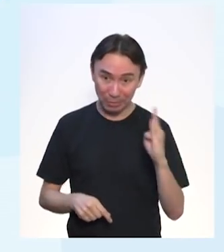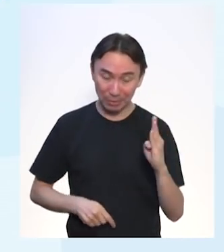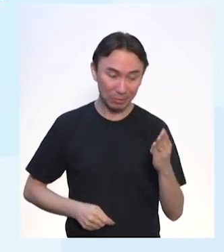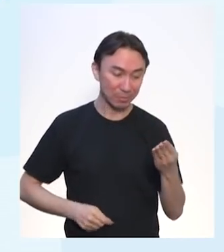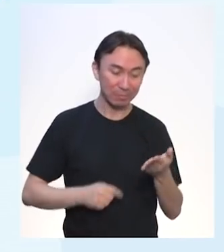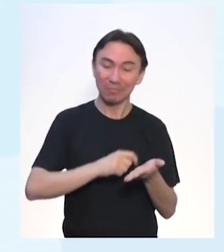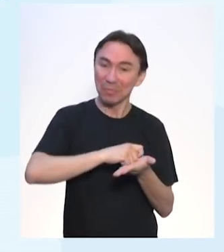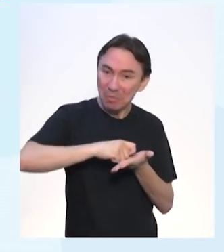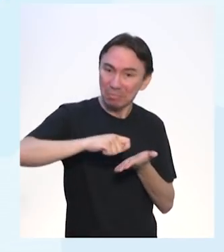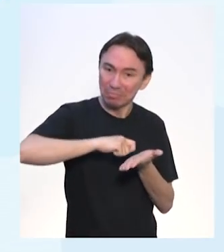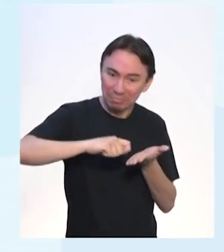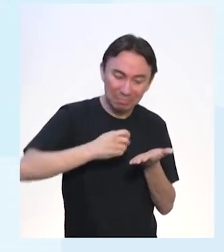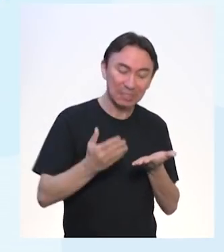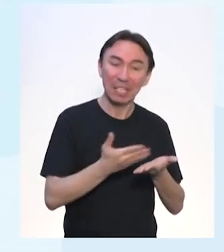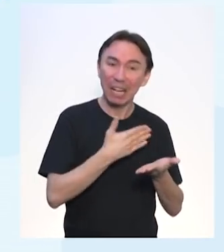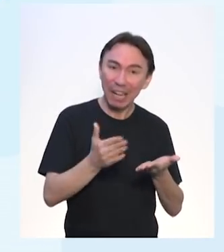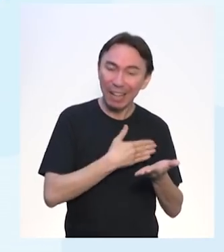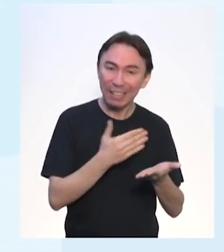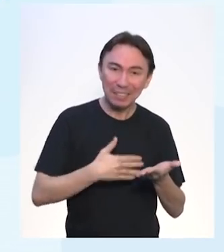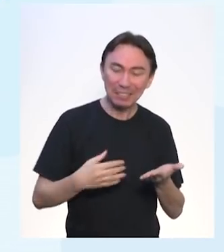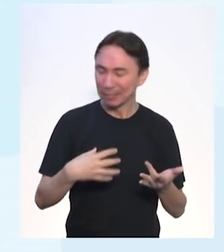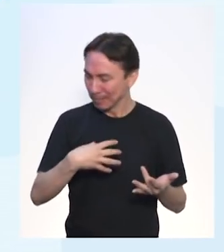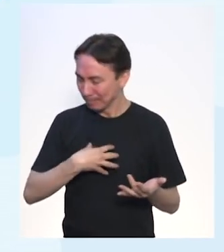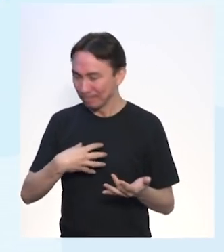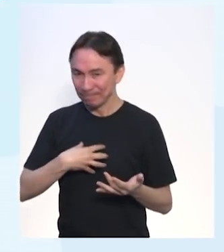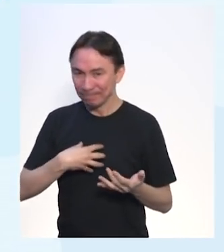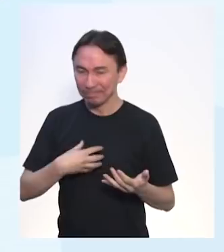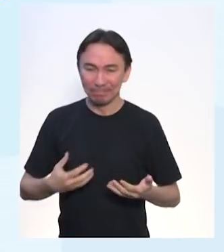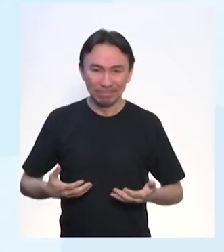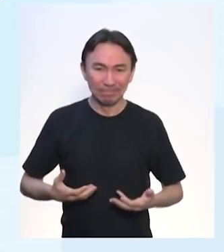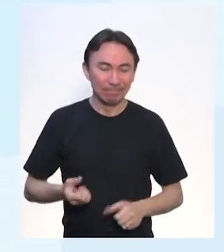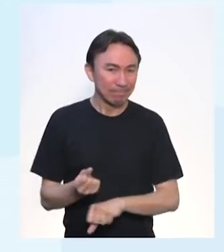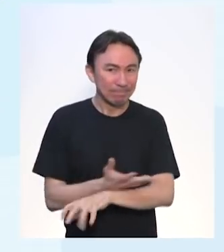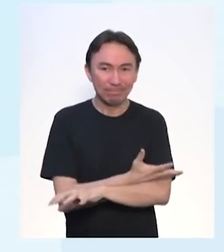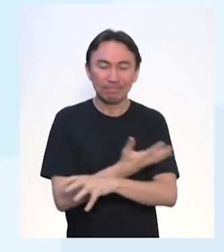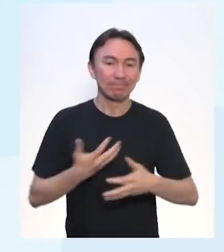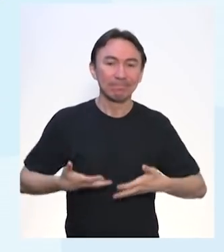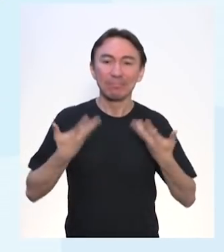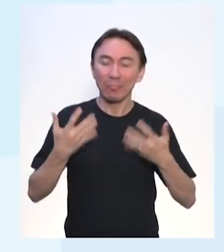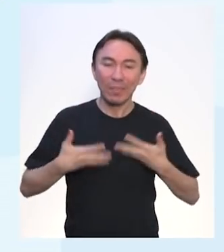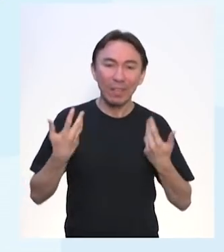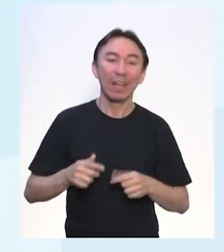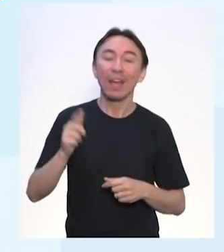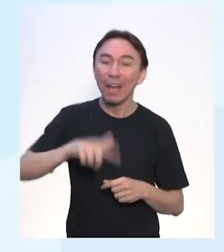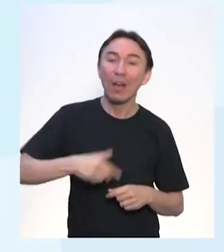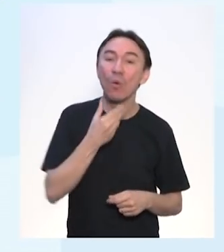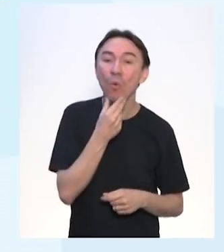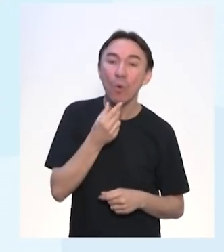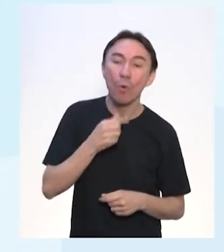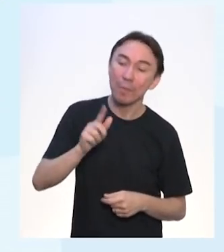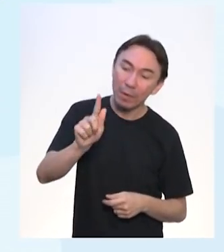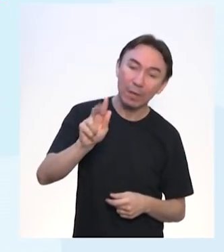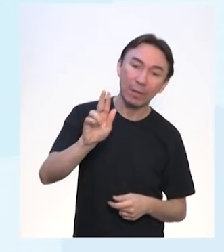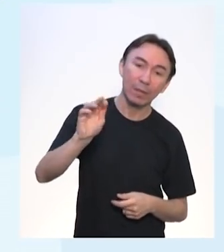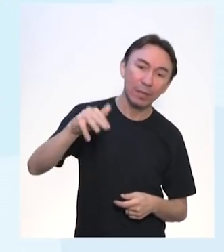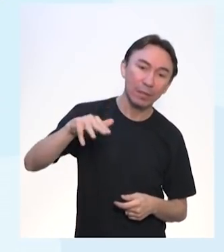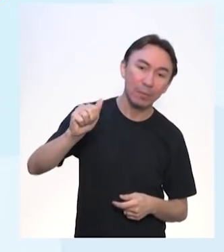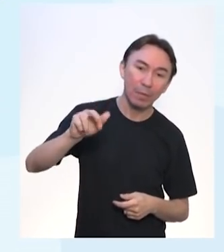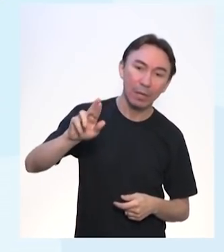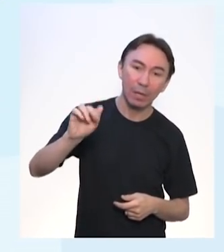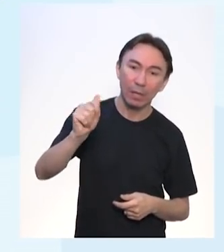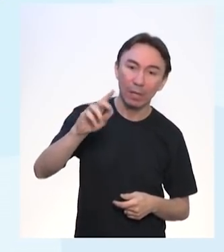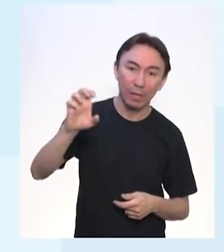montão de emoções, esse autor certamente é o Guimarães Rosa, Por isso que eu